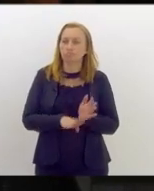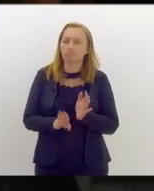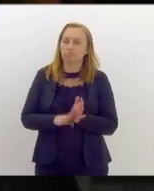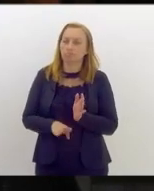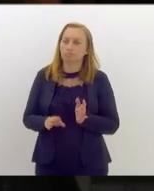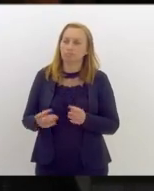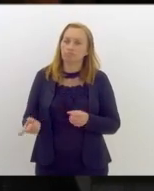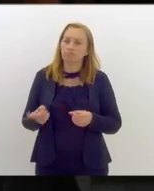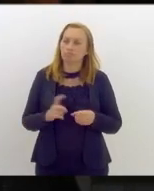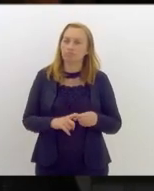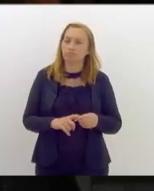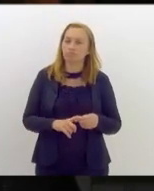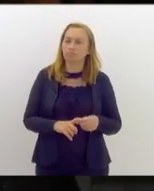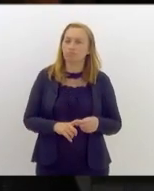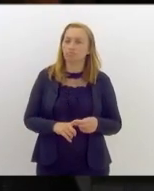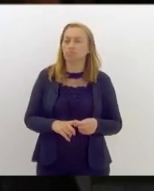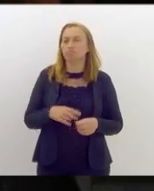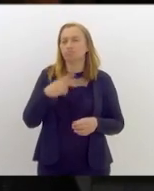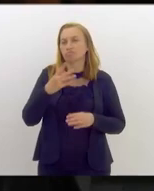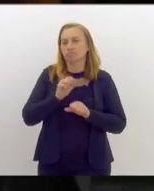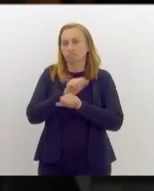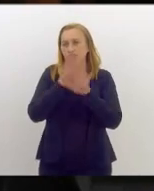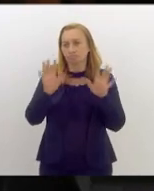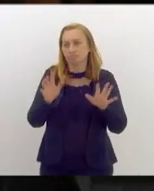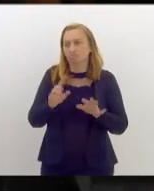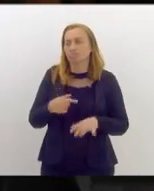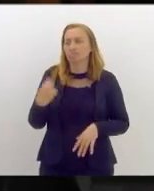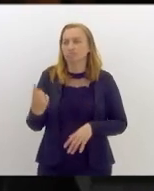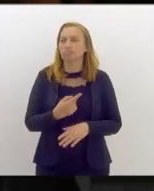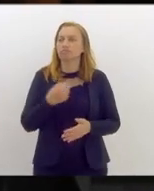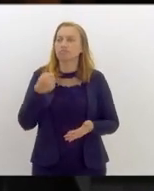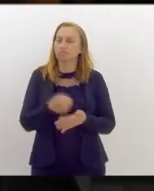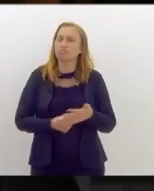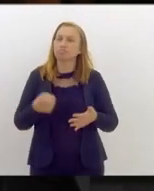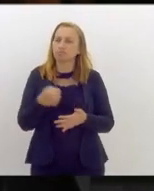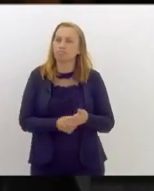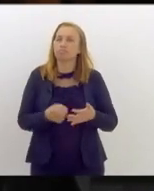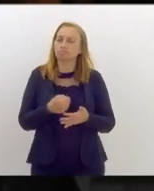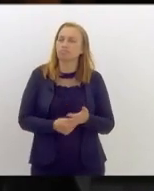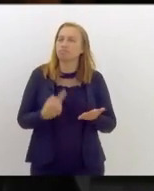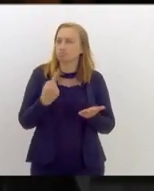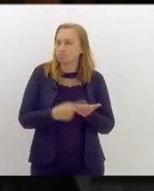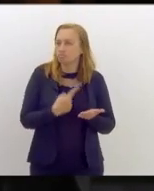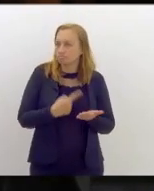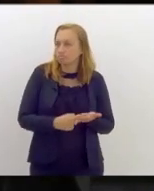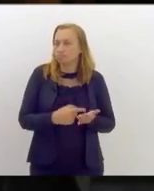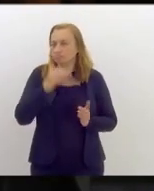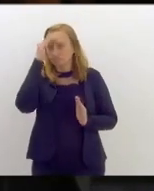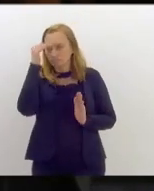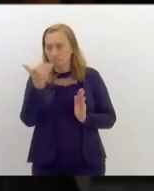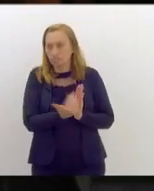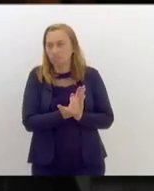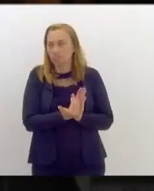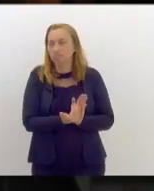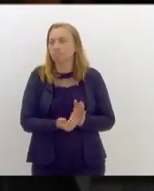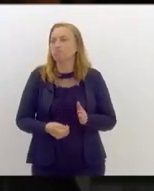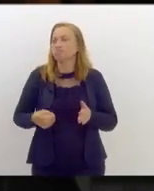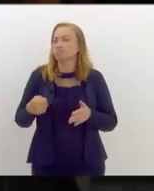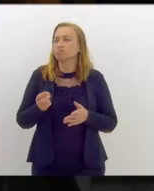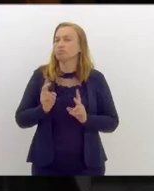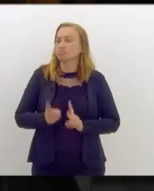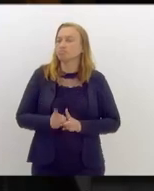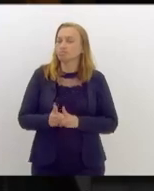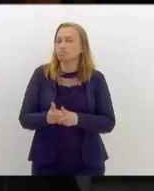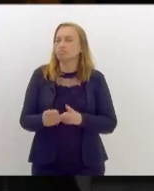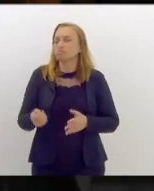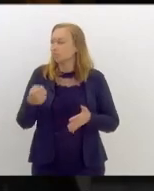então a gente vem aqui para deixar claro vamos lutar para que o acordo seja cumprido vamos seguir